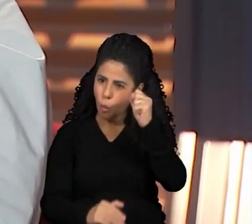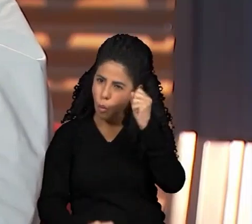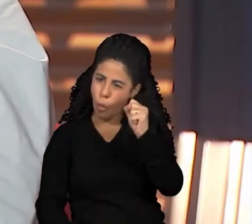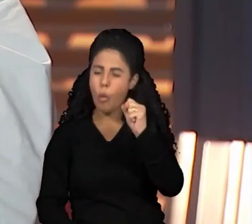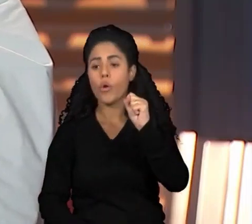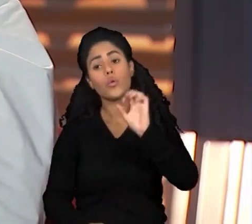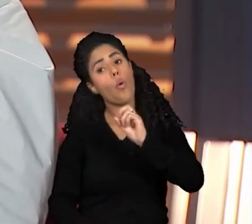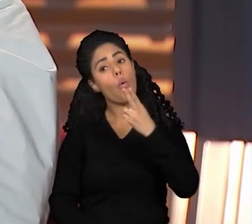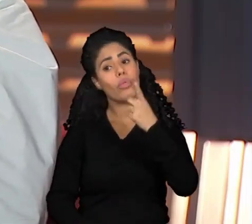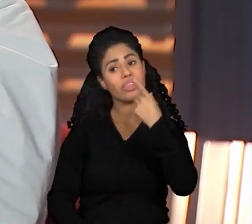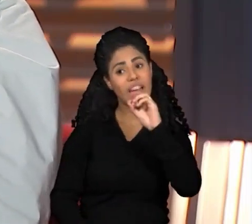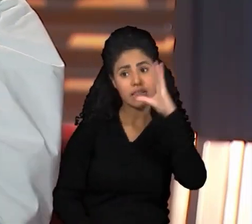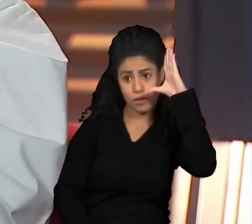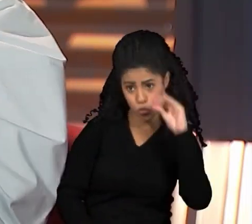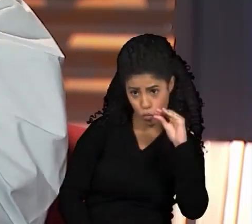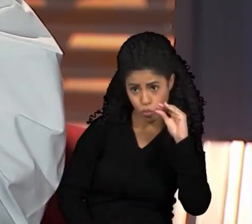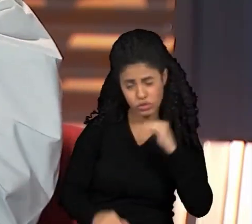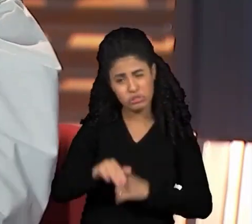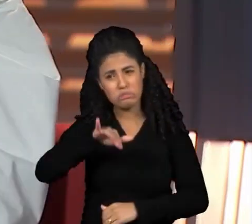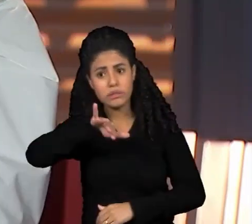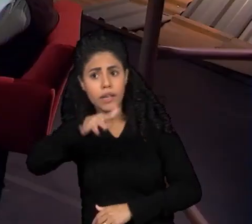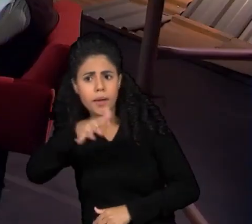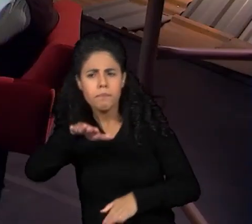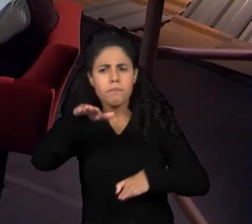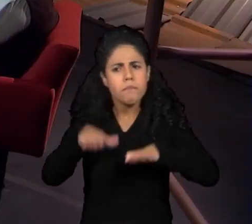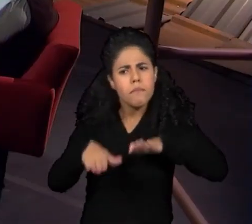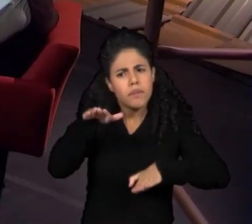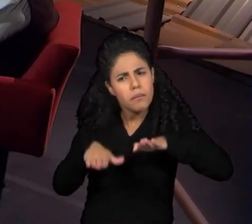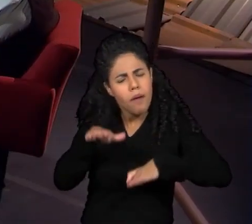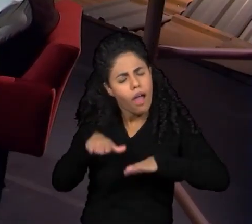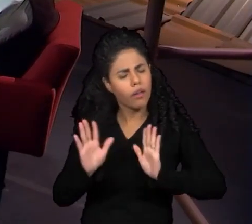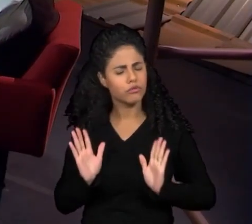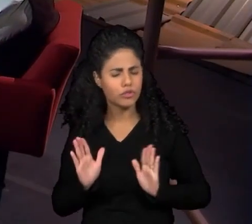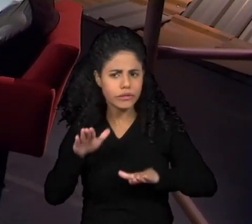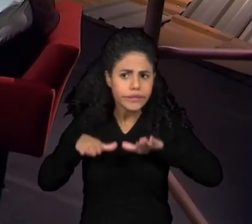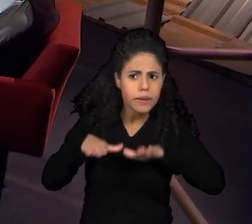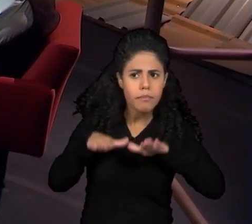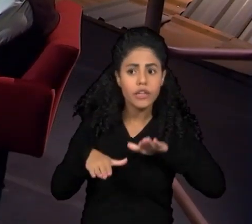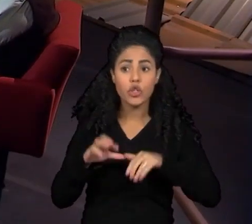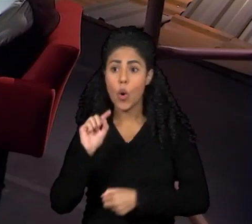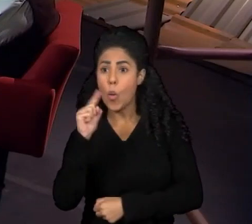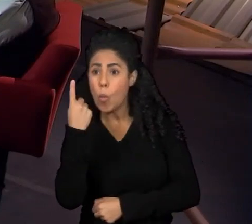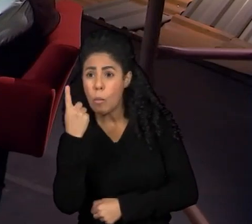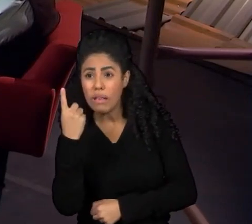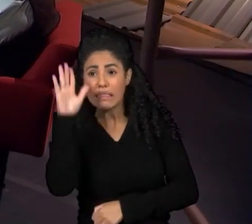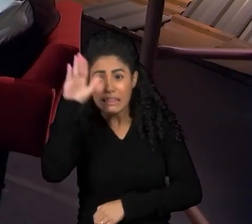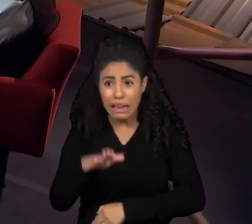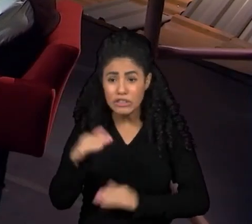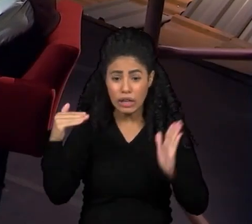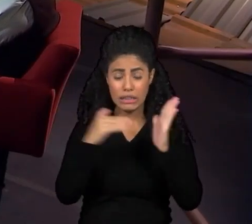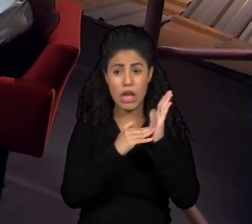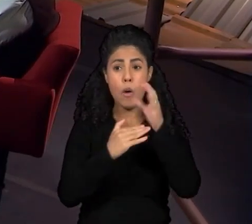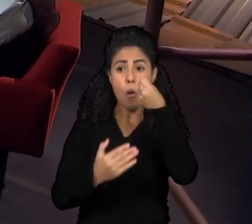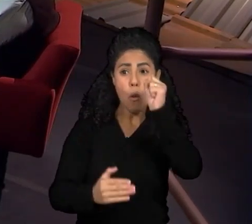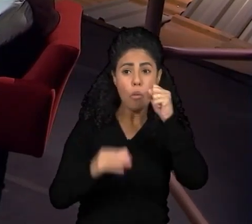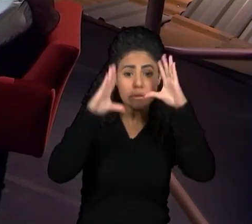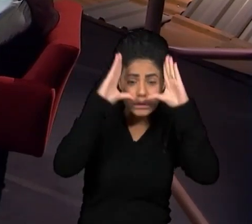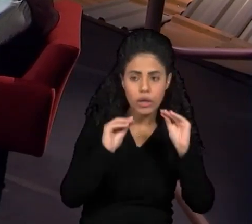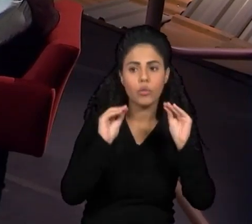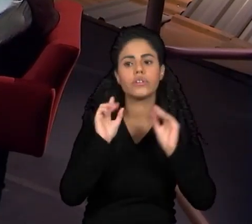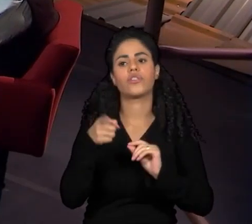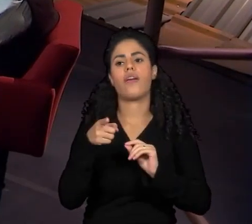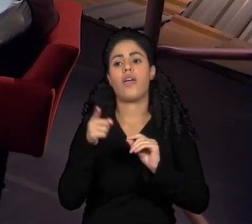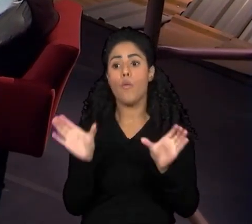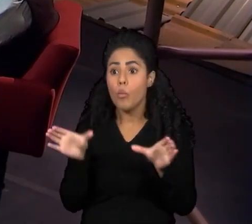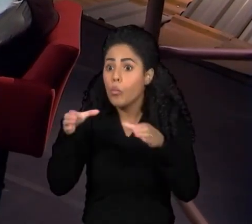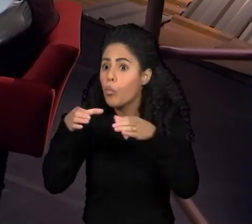horas ou dez da noite e seu regime de treino em equipe e anima da tarde até às 8 horas da noite mas isso é o